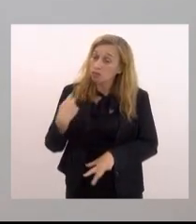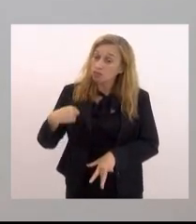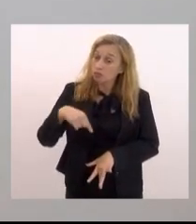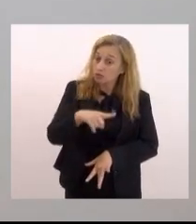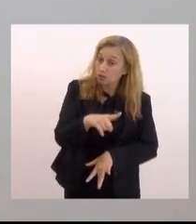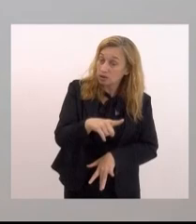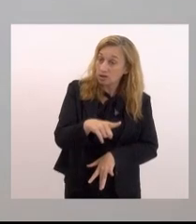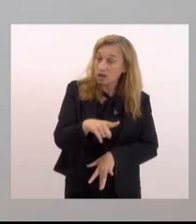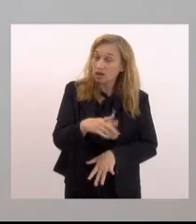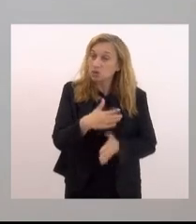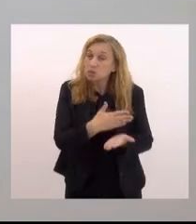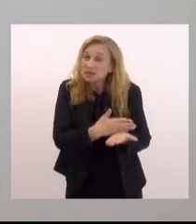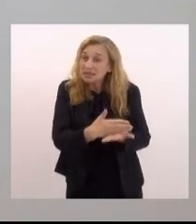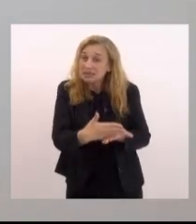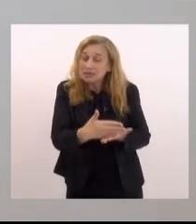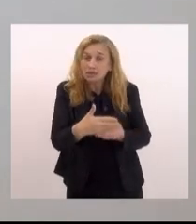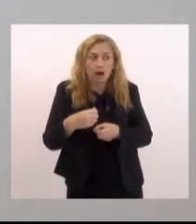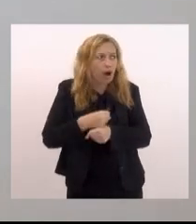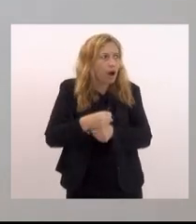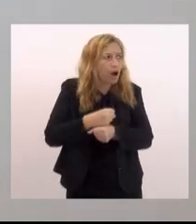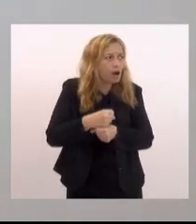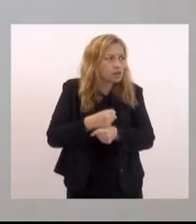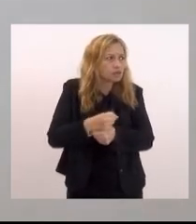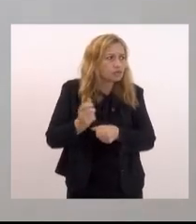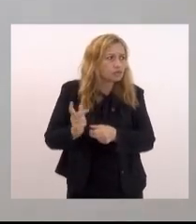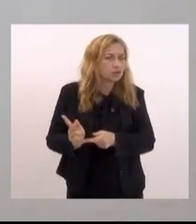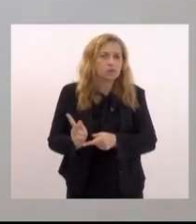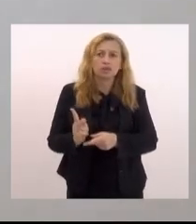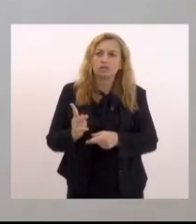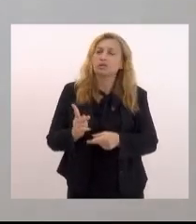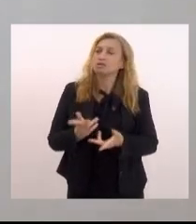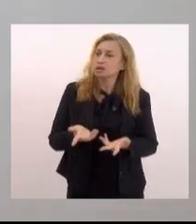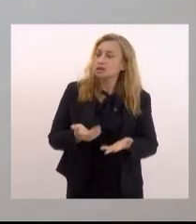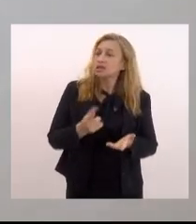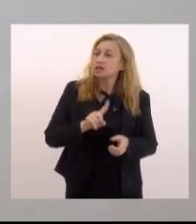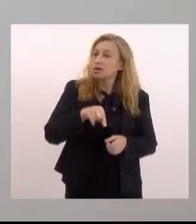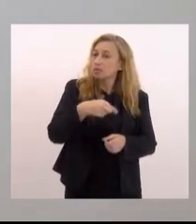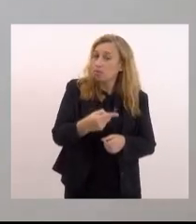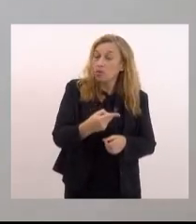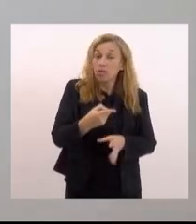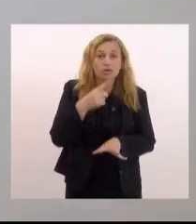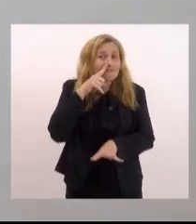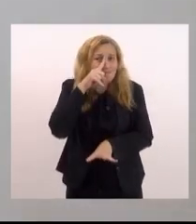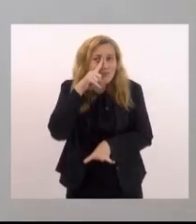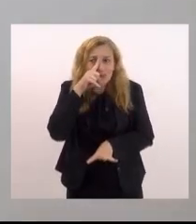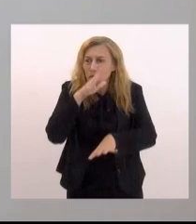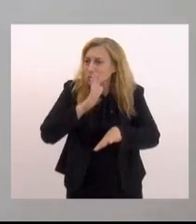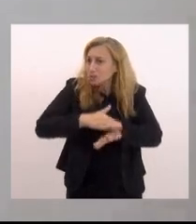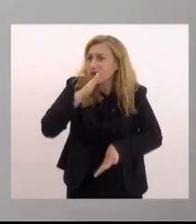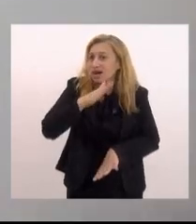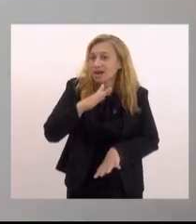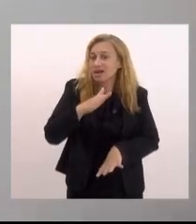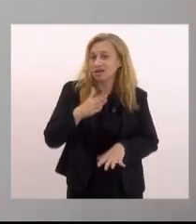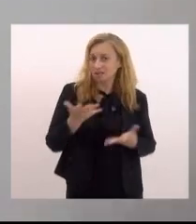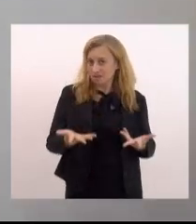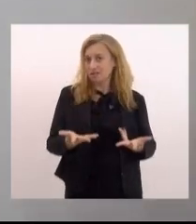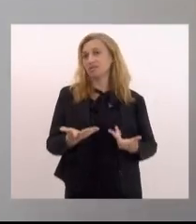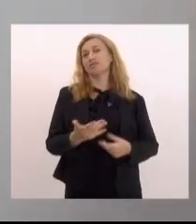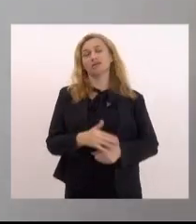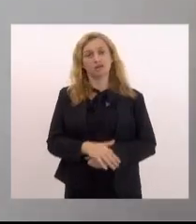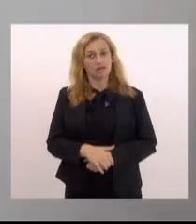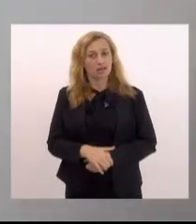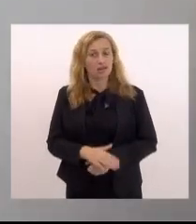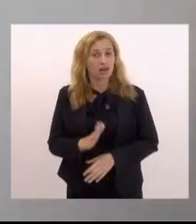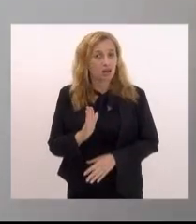metropolitano desde o início, durante muito tempo. Depois começou realmente a ficar muito perigoso andar com... Bom, ressaltou agora o